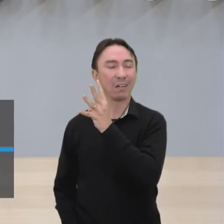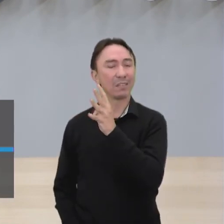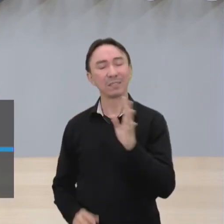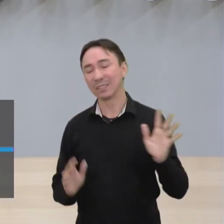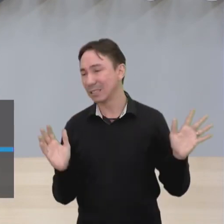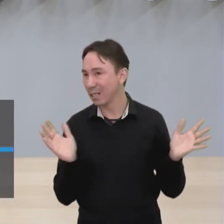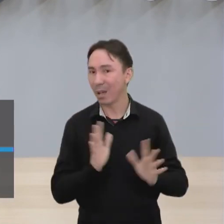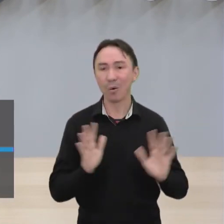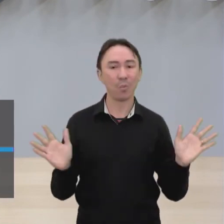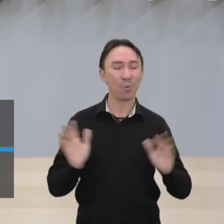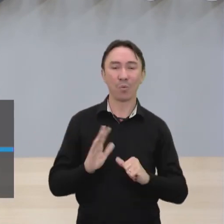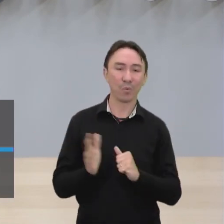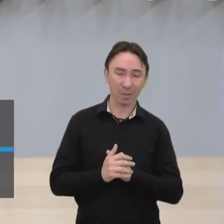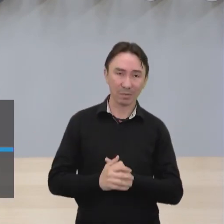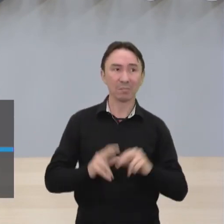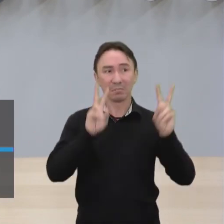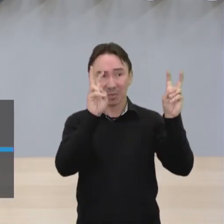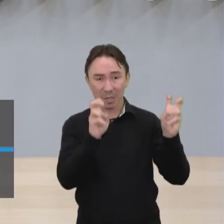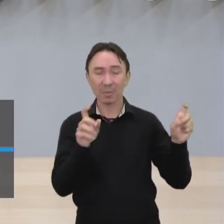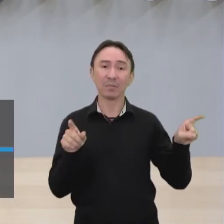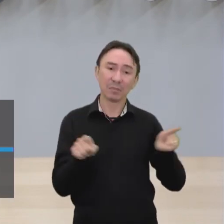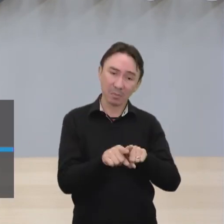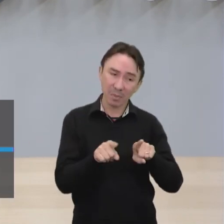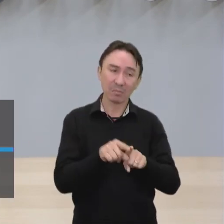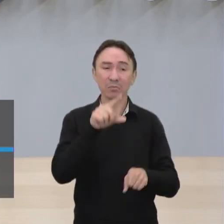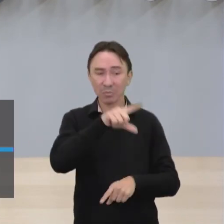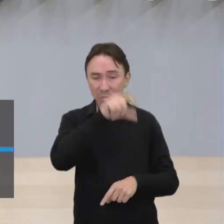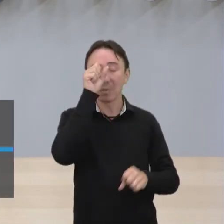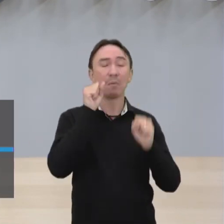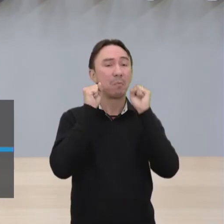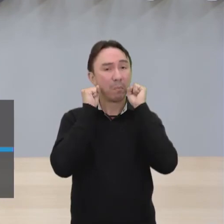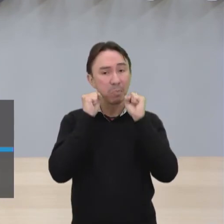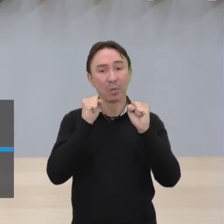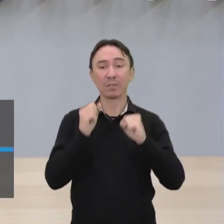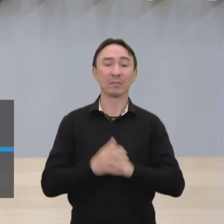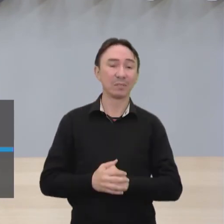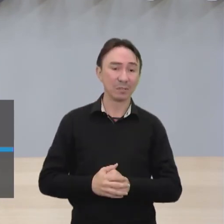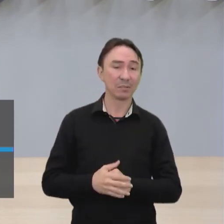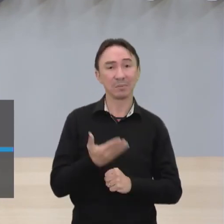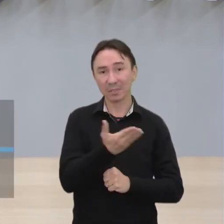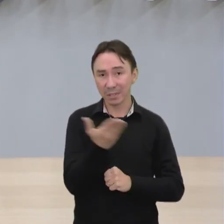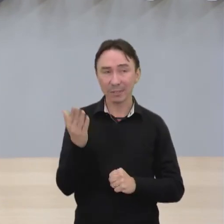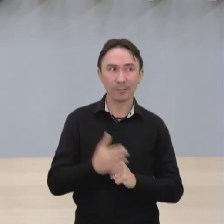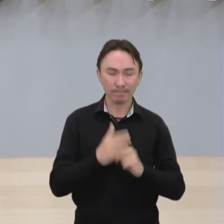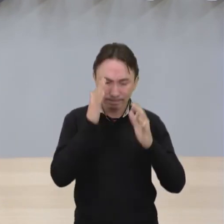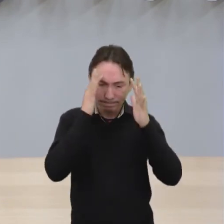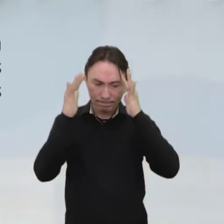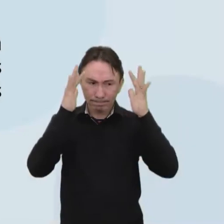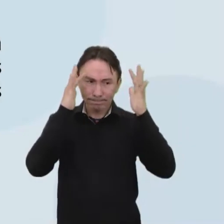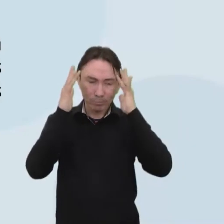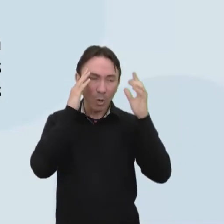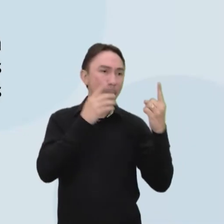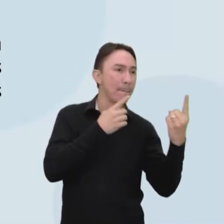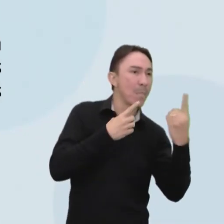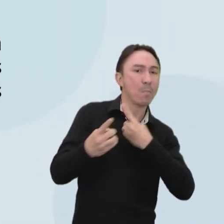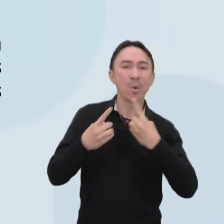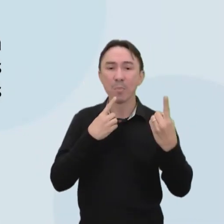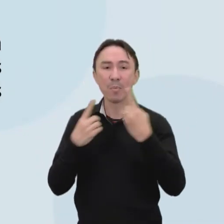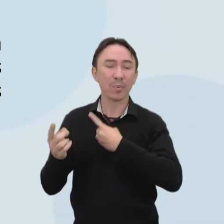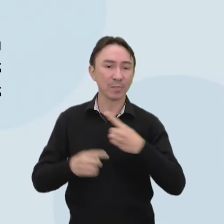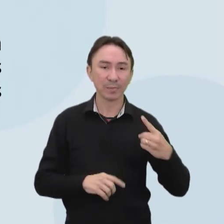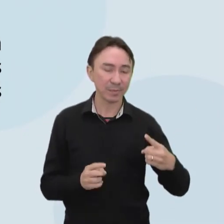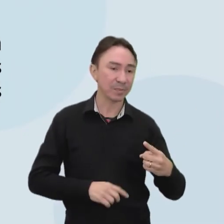estudante pode escolher, tá? E tudo isso aí vai fazer o quê? Vai trazer a reflexão e o debate. Os estudantes vão se agrupar,